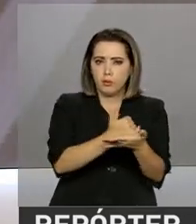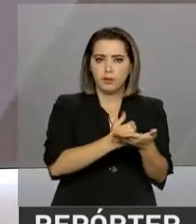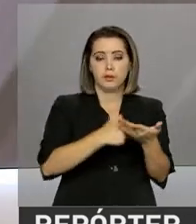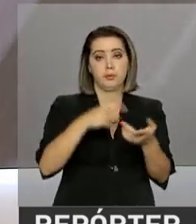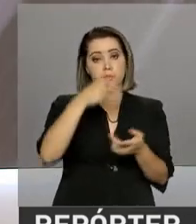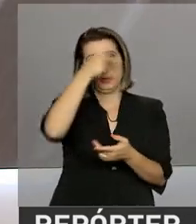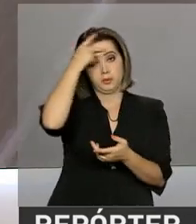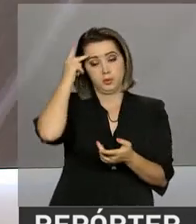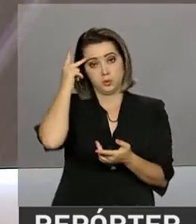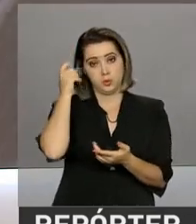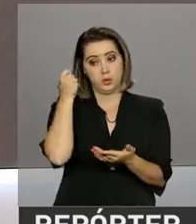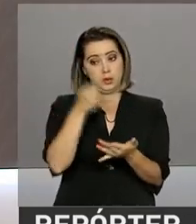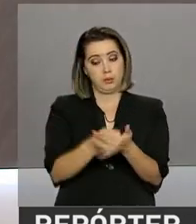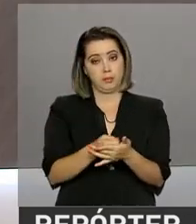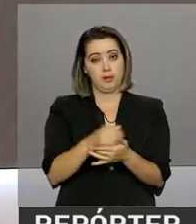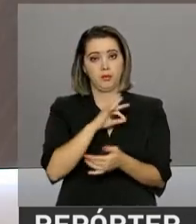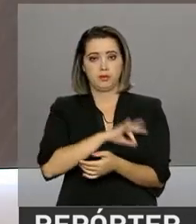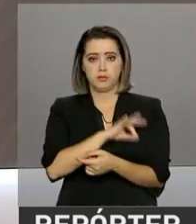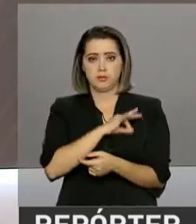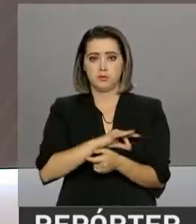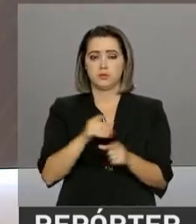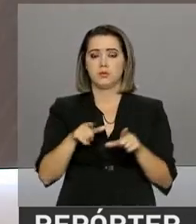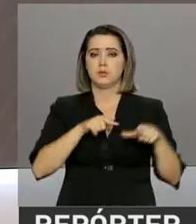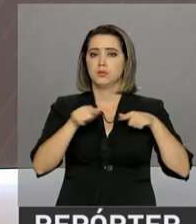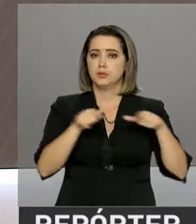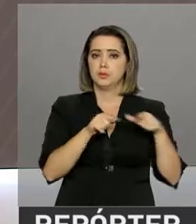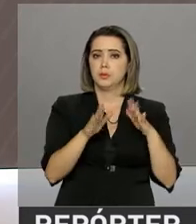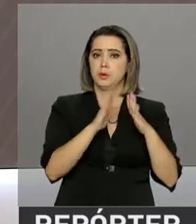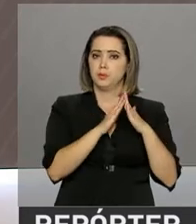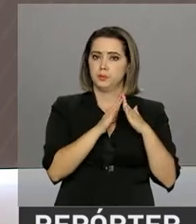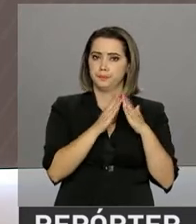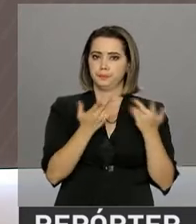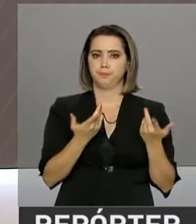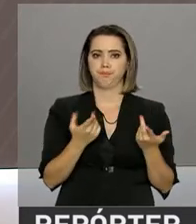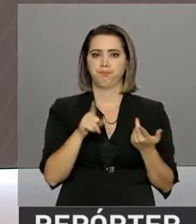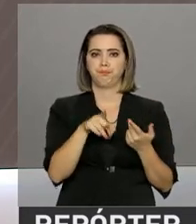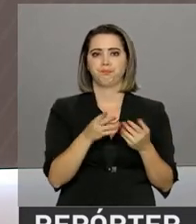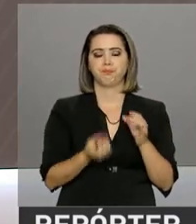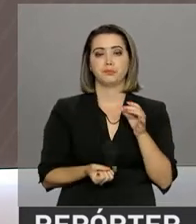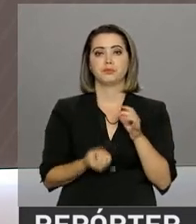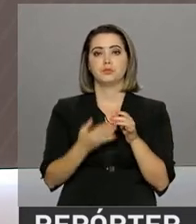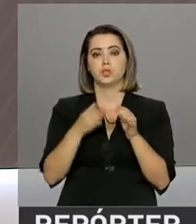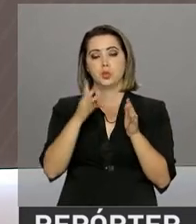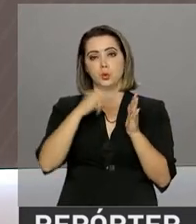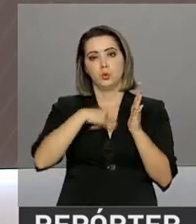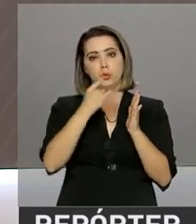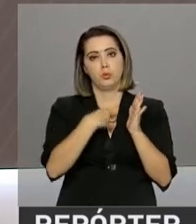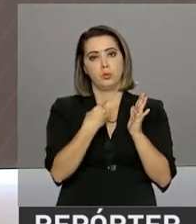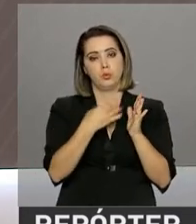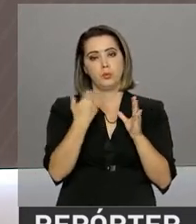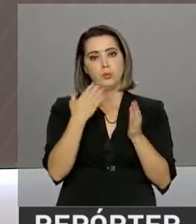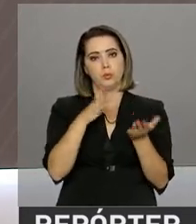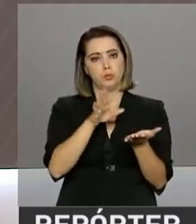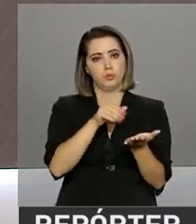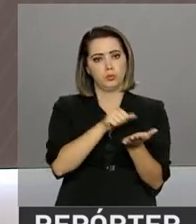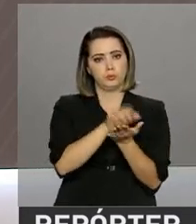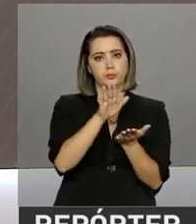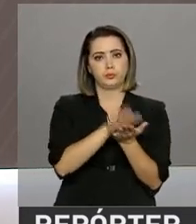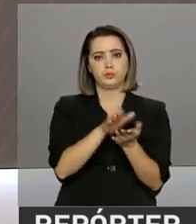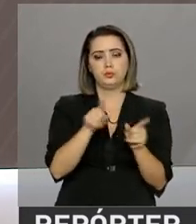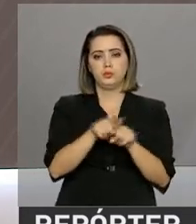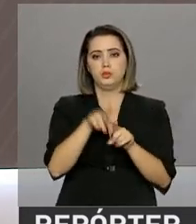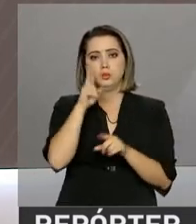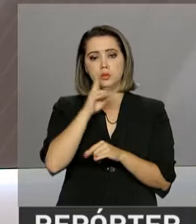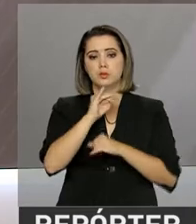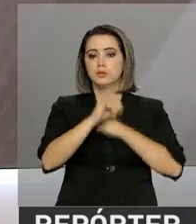empregadores referentes aos trabalhadores domésticos para a emissão da guia o empregador deve acessar a página do e